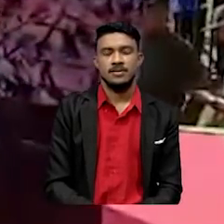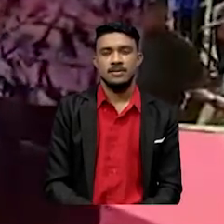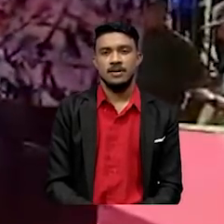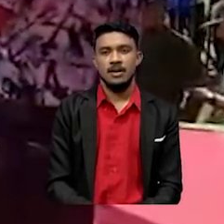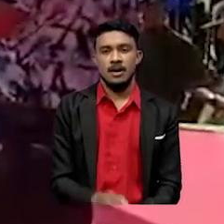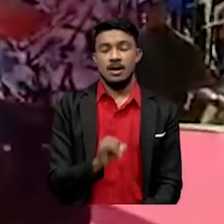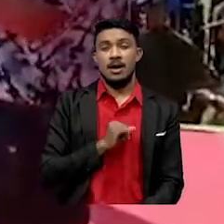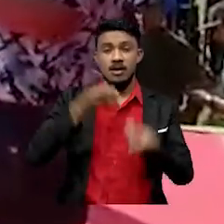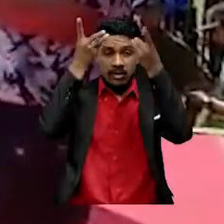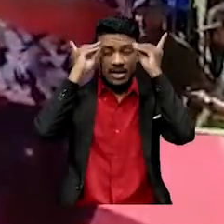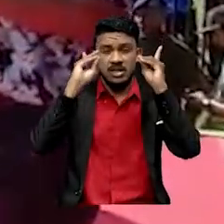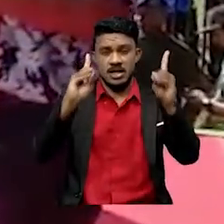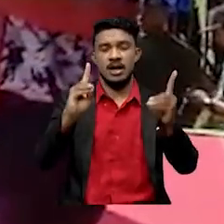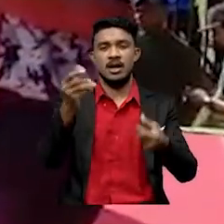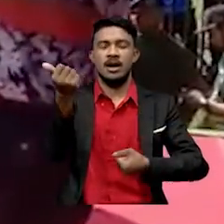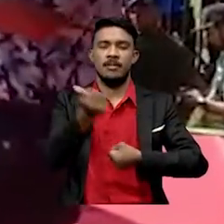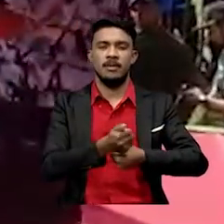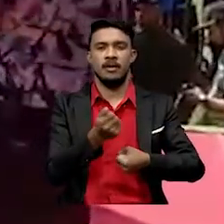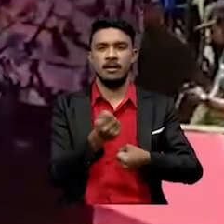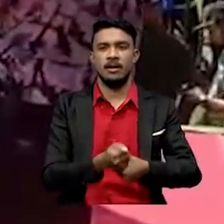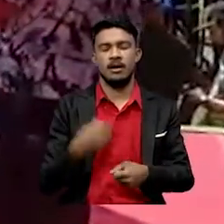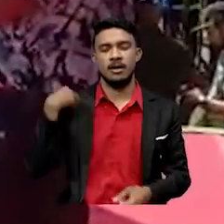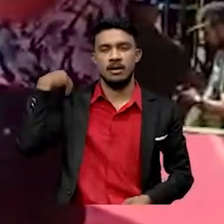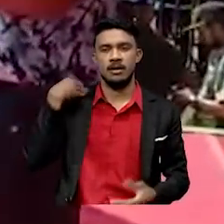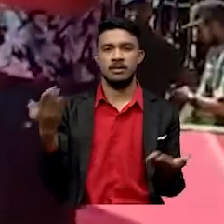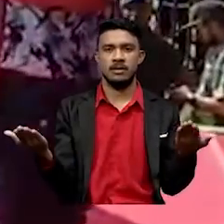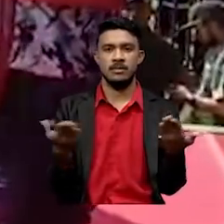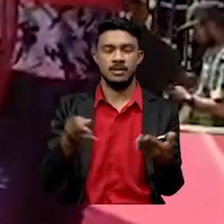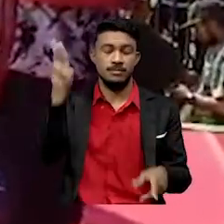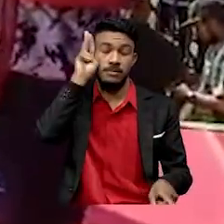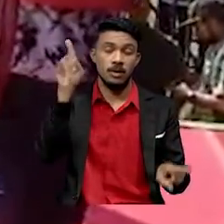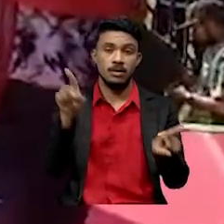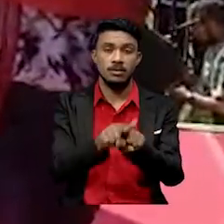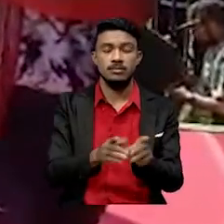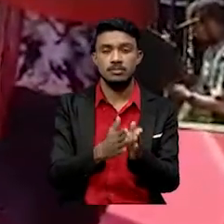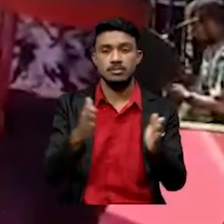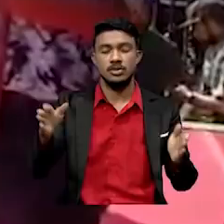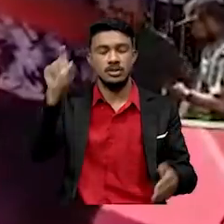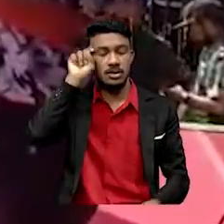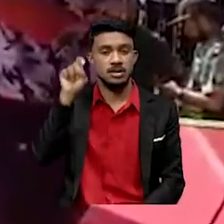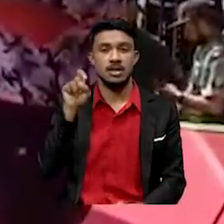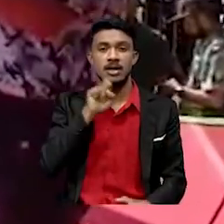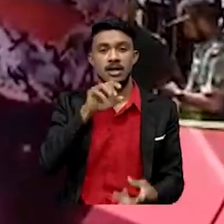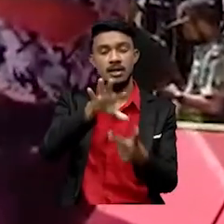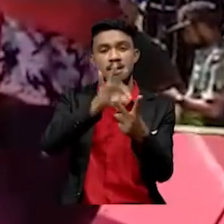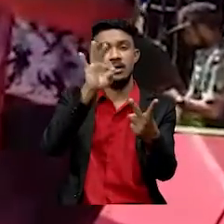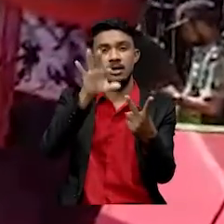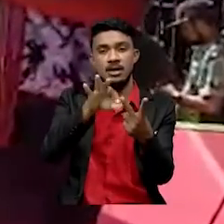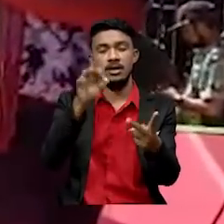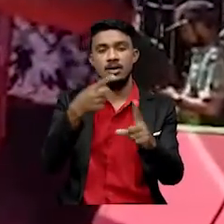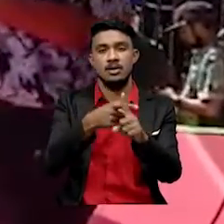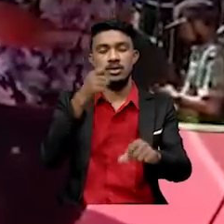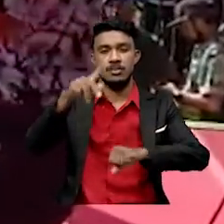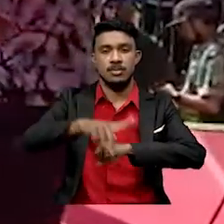How decide e apoia candidato Nebe, Maun Bolt Xanana, ele, liu-se